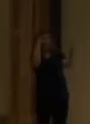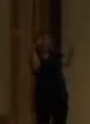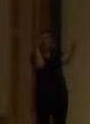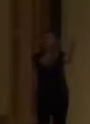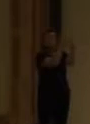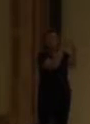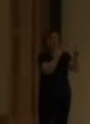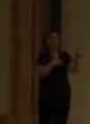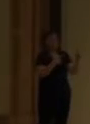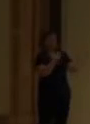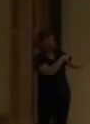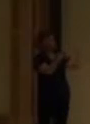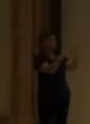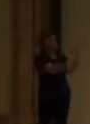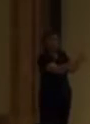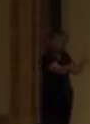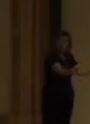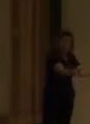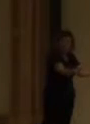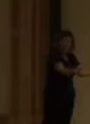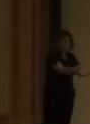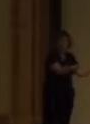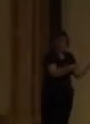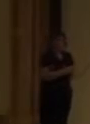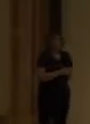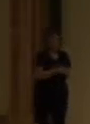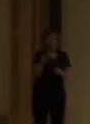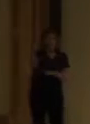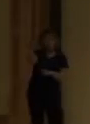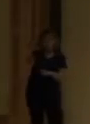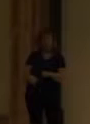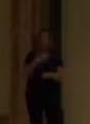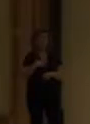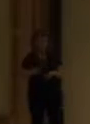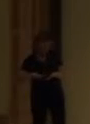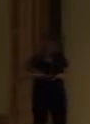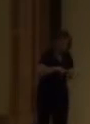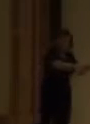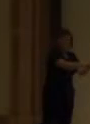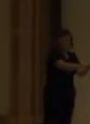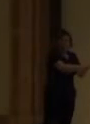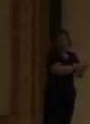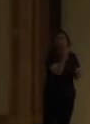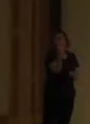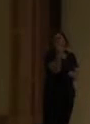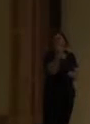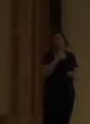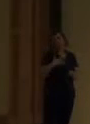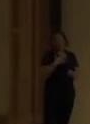grupo que vai ser senhor e que vai tirar partido dessas riquezas.